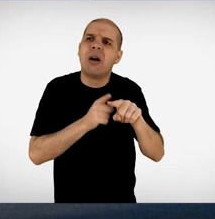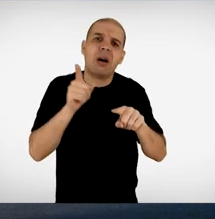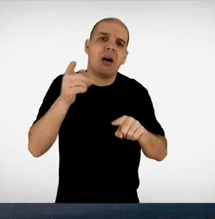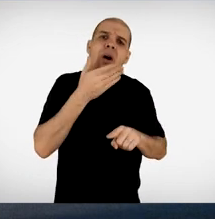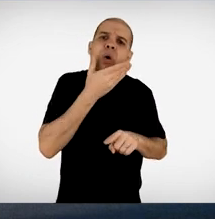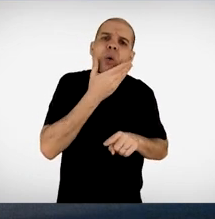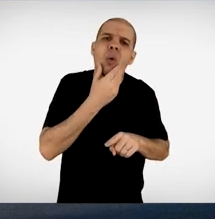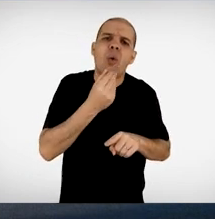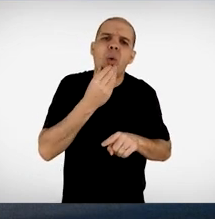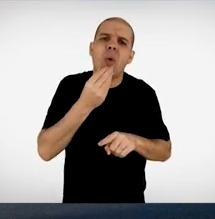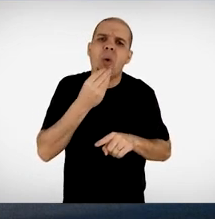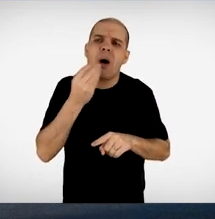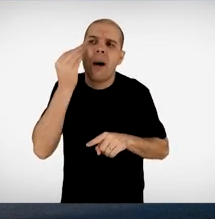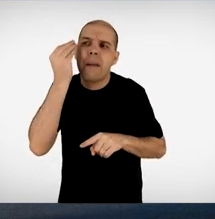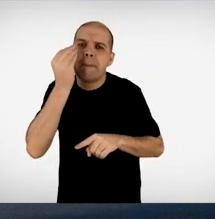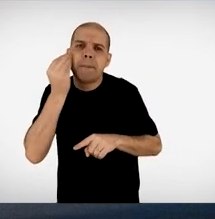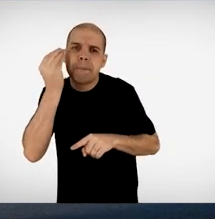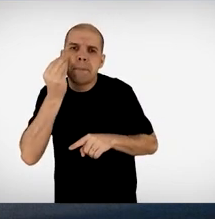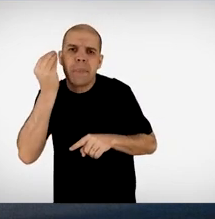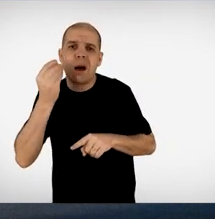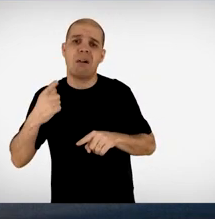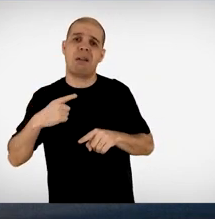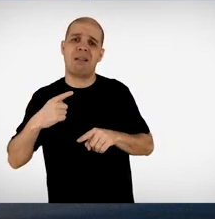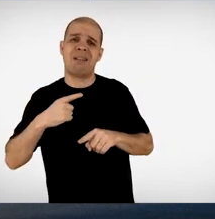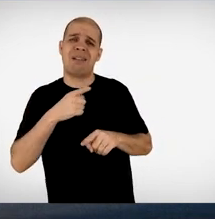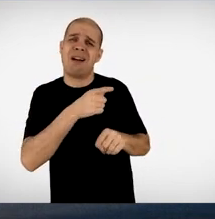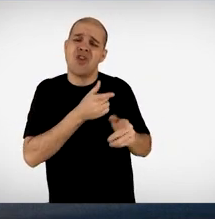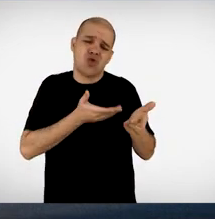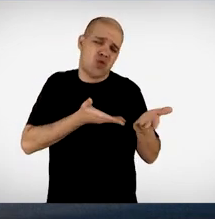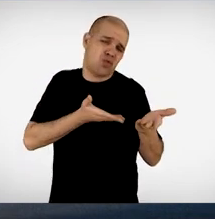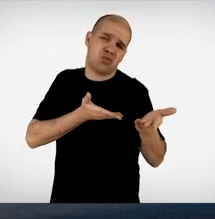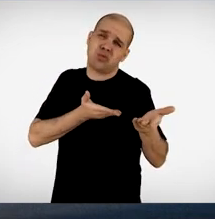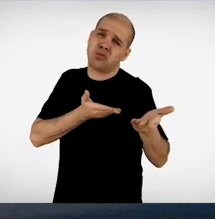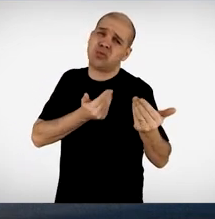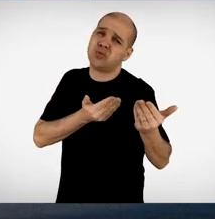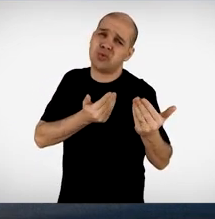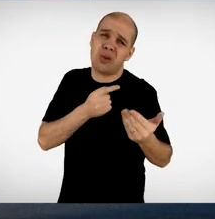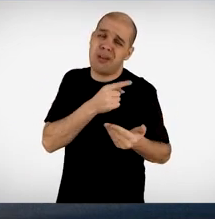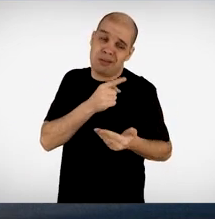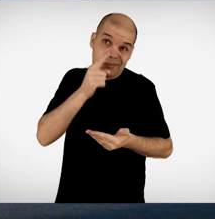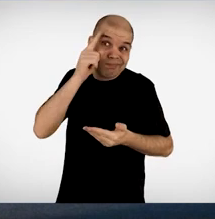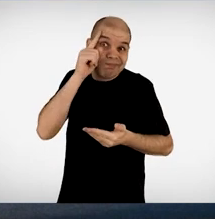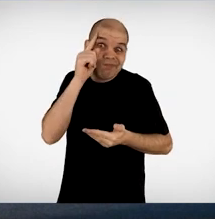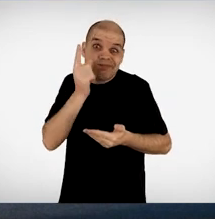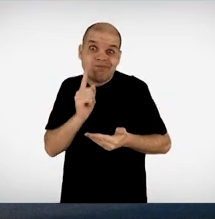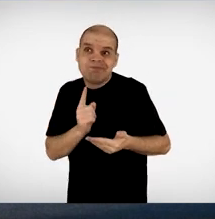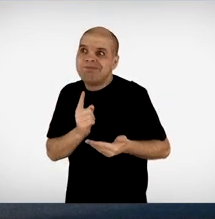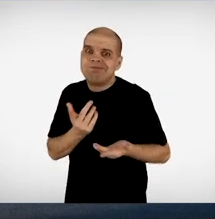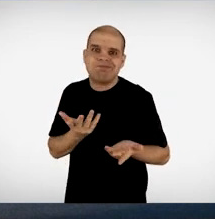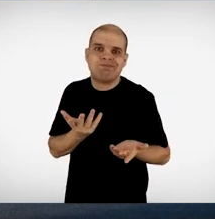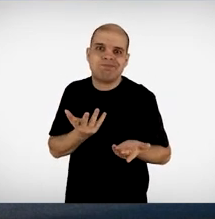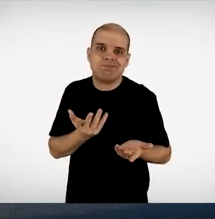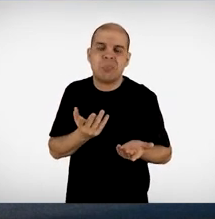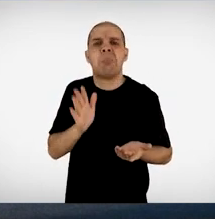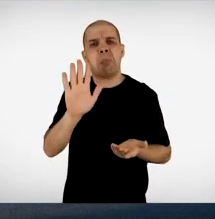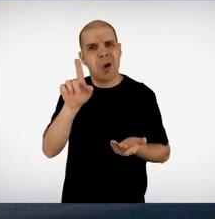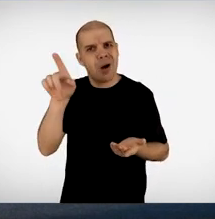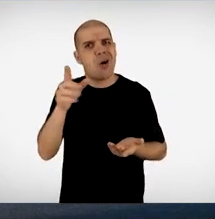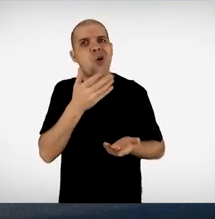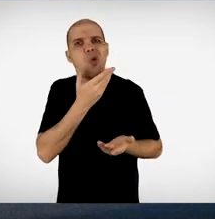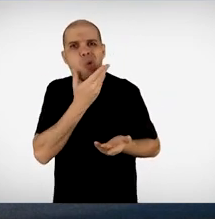lugar da Julie e já está num outro momento agora, e aí ela se apaixona por ele, eu fiquei com uma nova